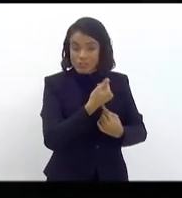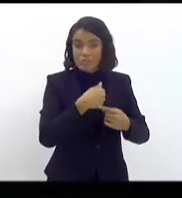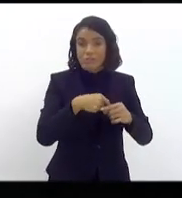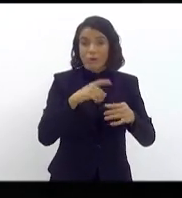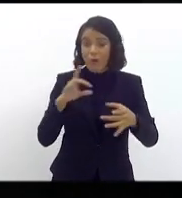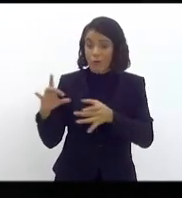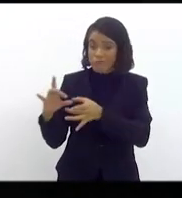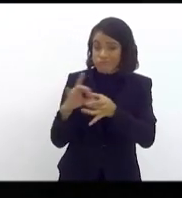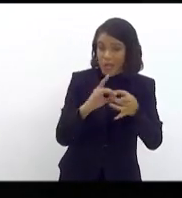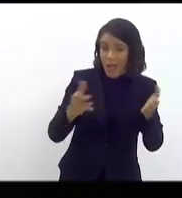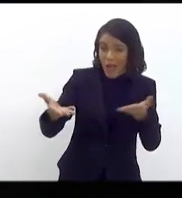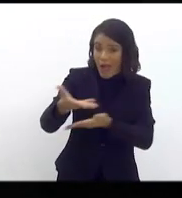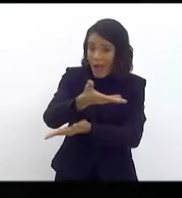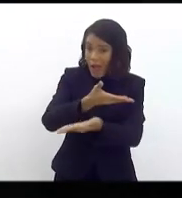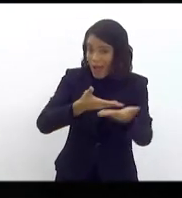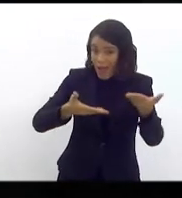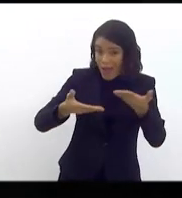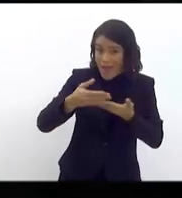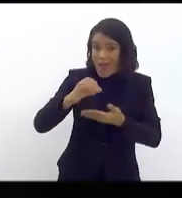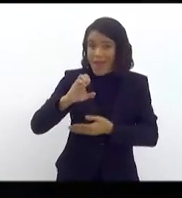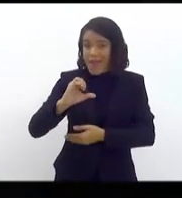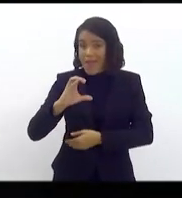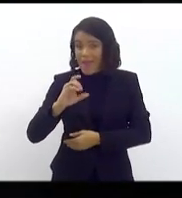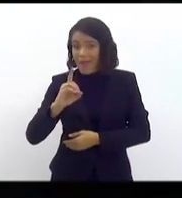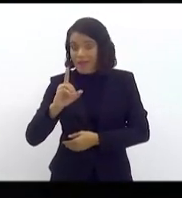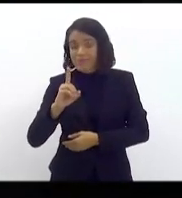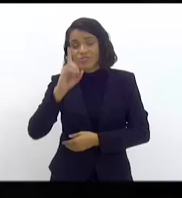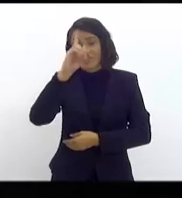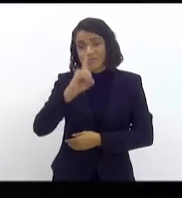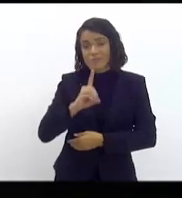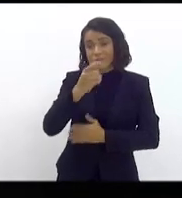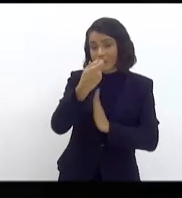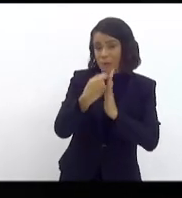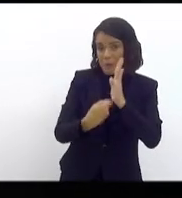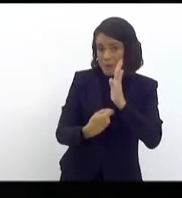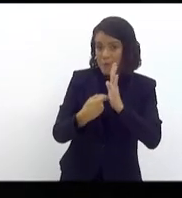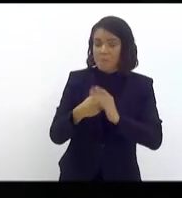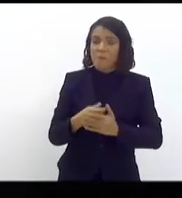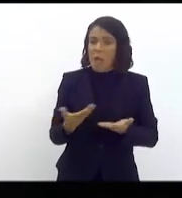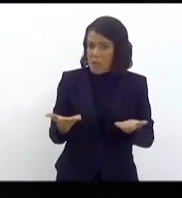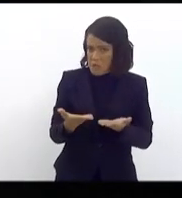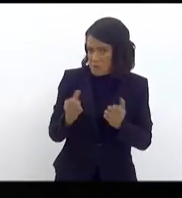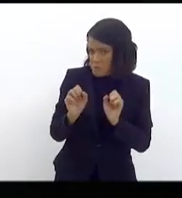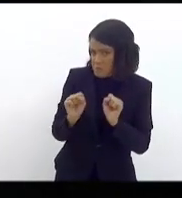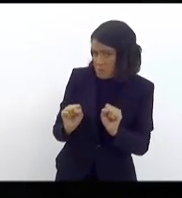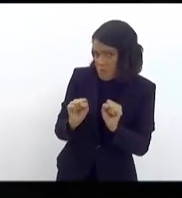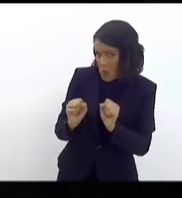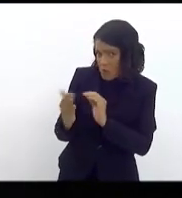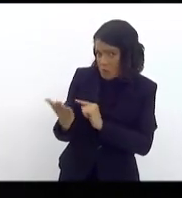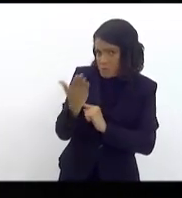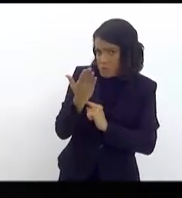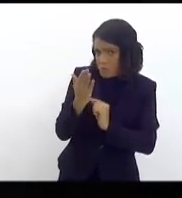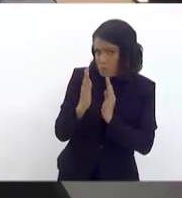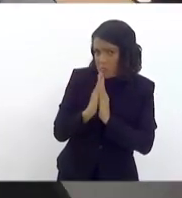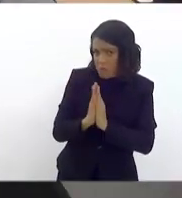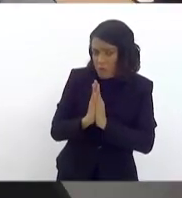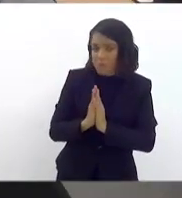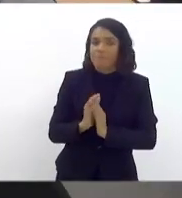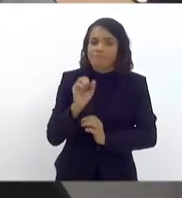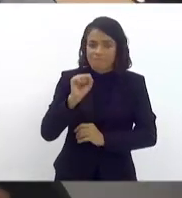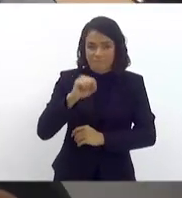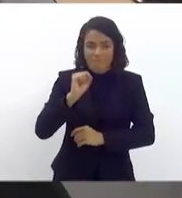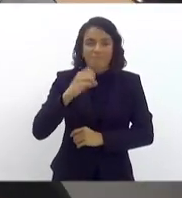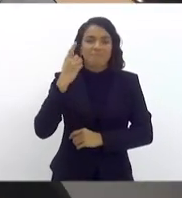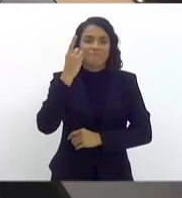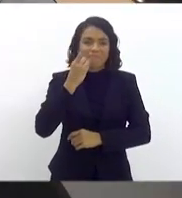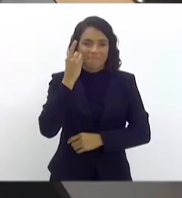na relação artista, ECAD, direitos autorais e sobre tudo que foi questionado aqui. O senhor pode nos ajudar, por favor? Sim, deputado, boa